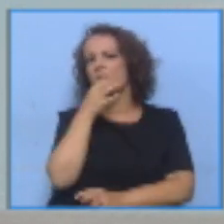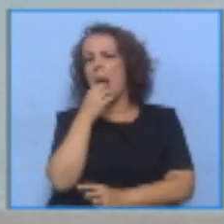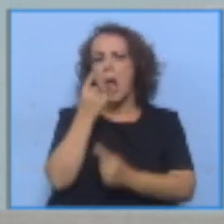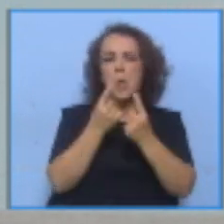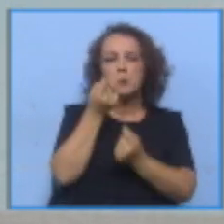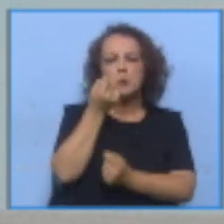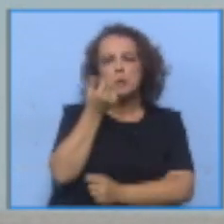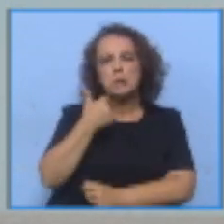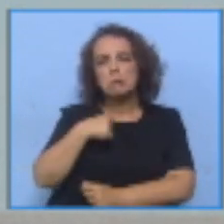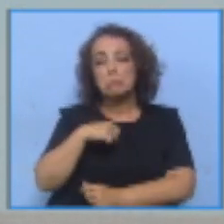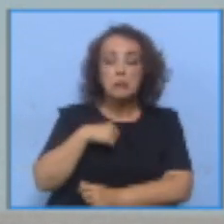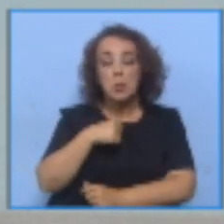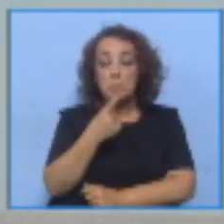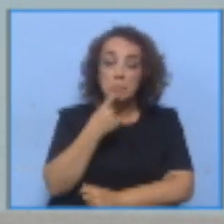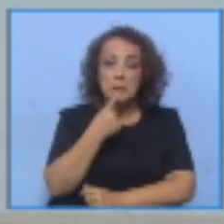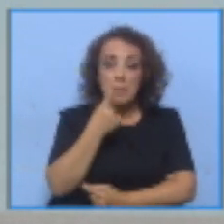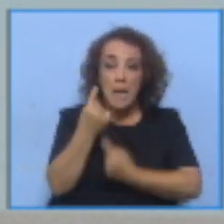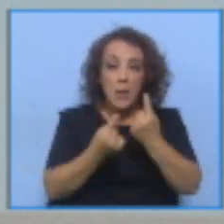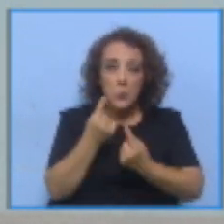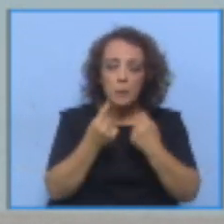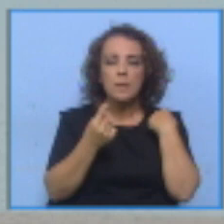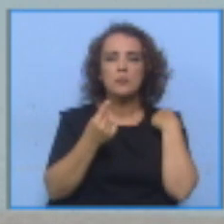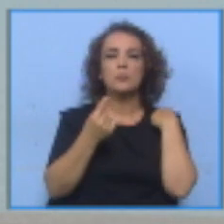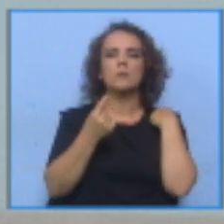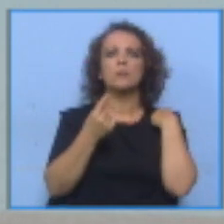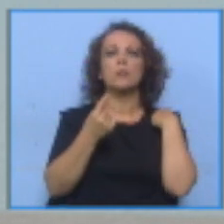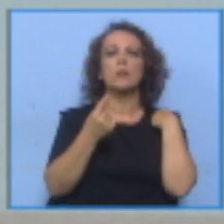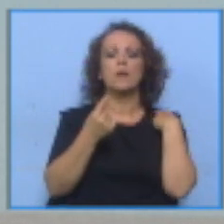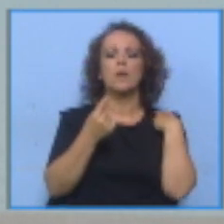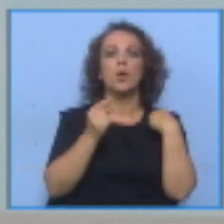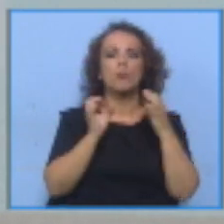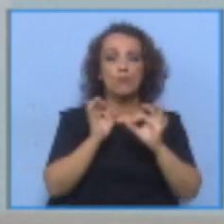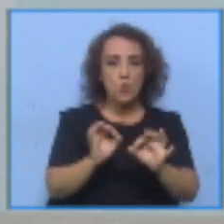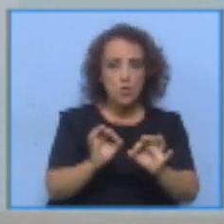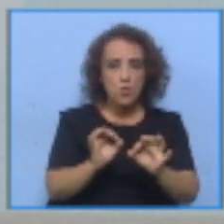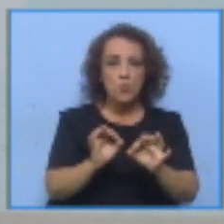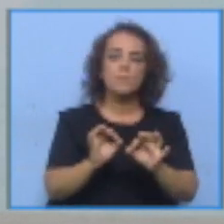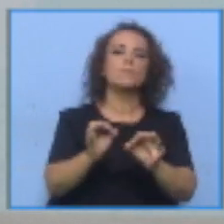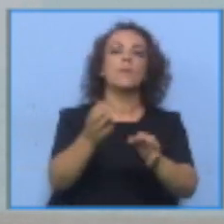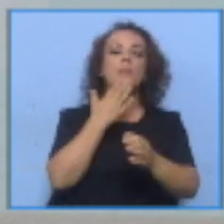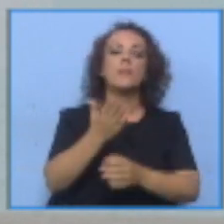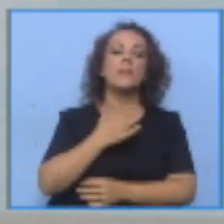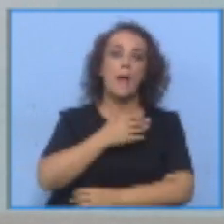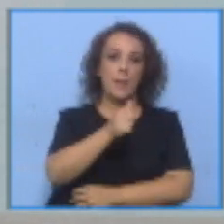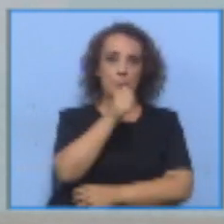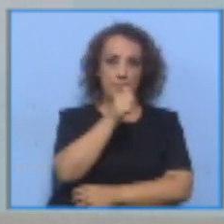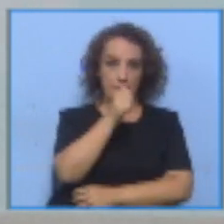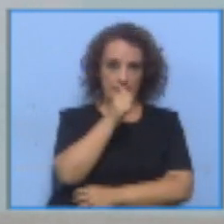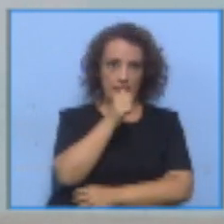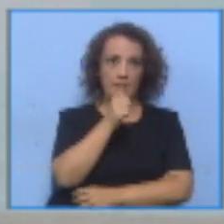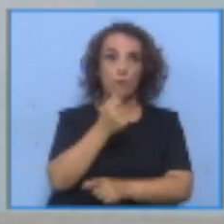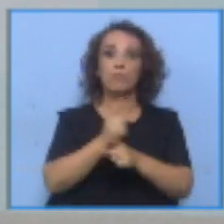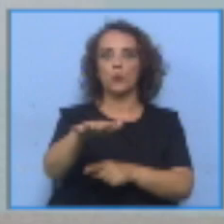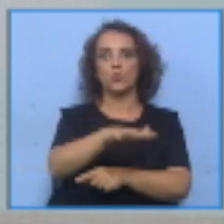coisa de espanhol entendiam aqueles, dão de beber, normalmente porque são zonas com